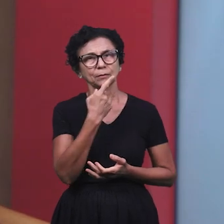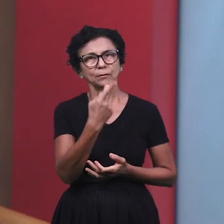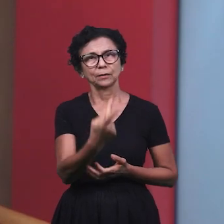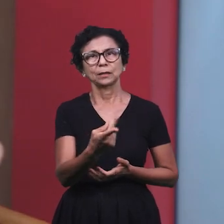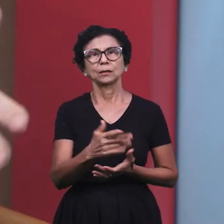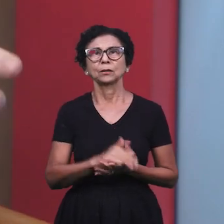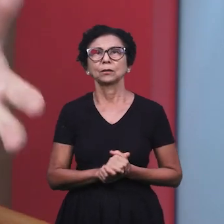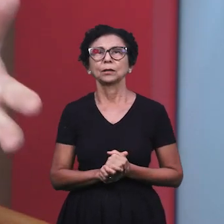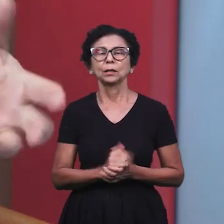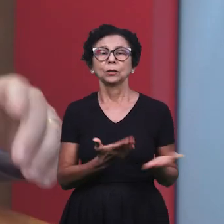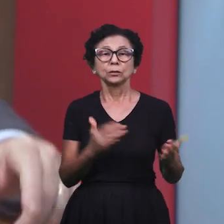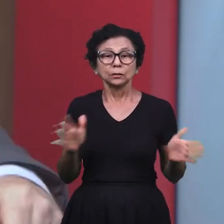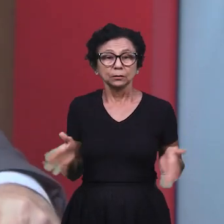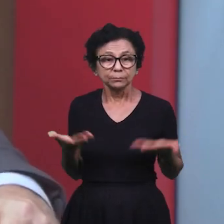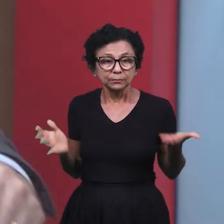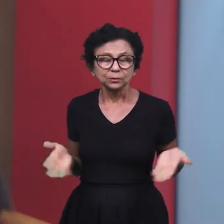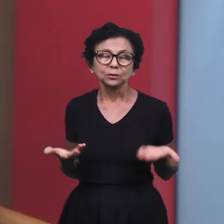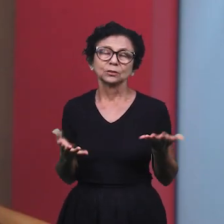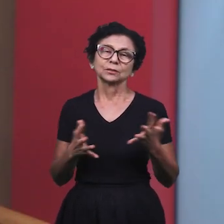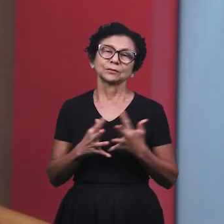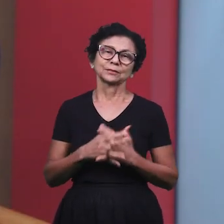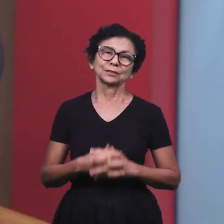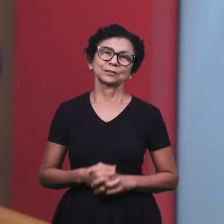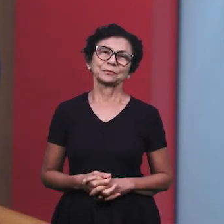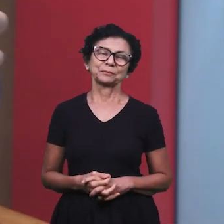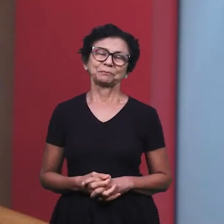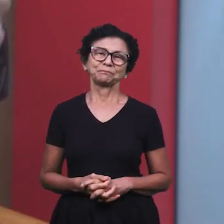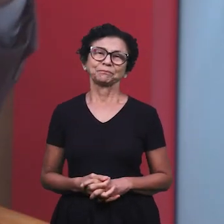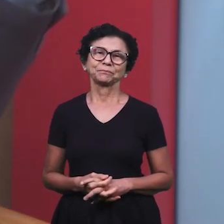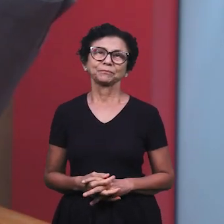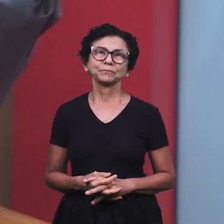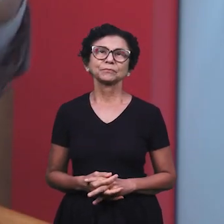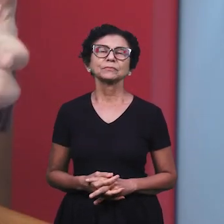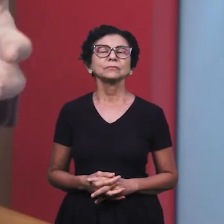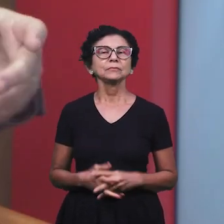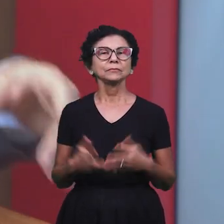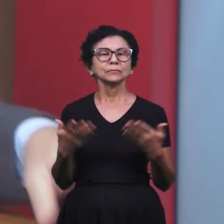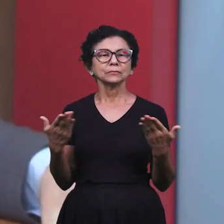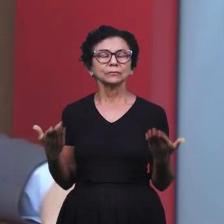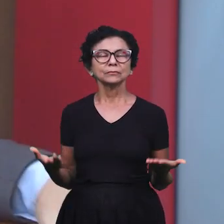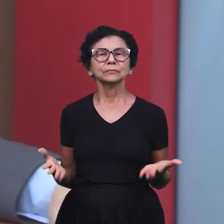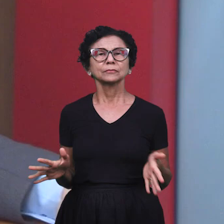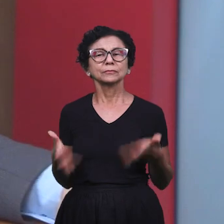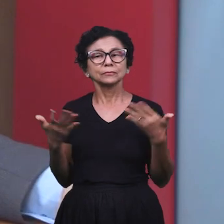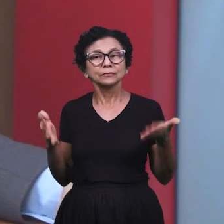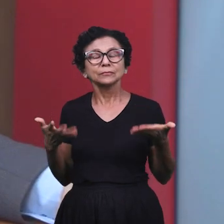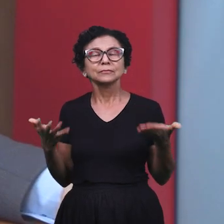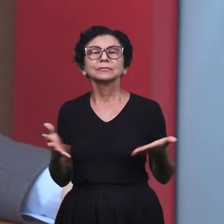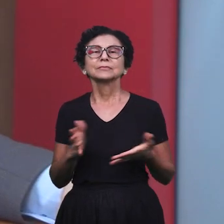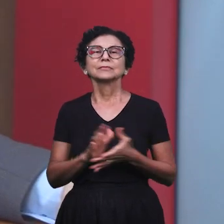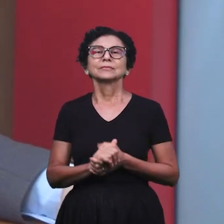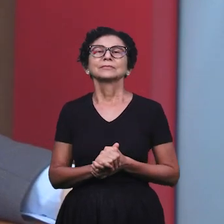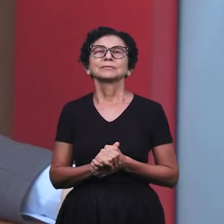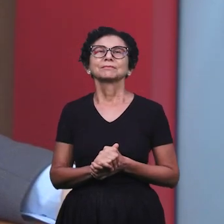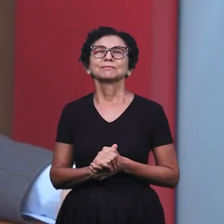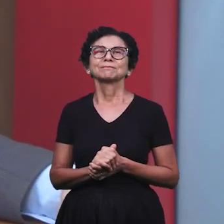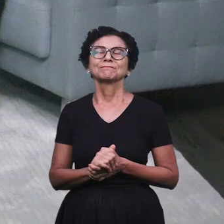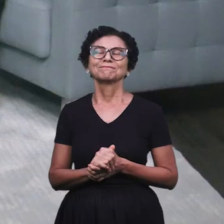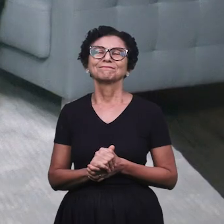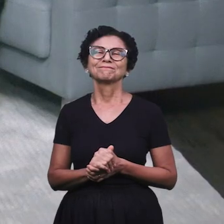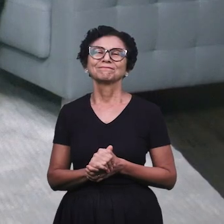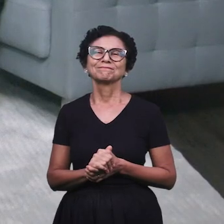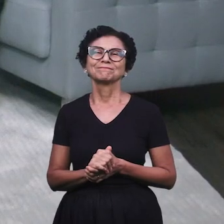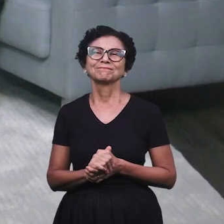seja uma iniciativa do jovem. Seja uma iniciativa do jovem para se aproximar dos idosos. Muito